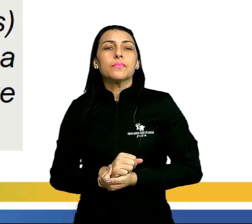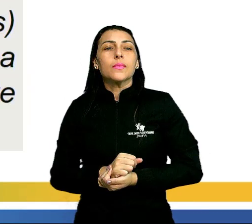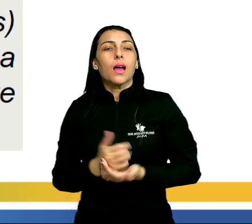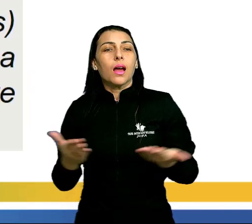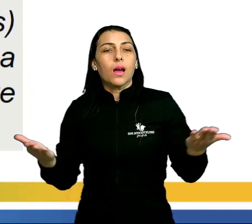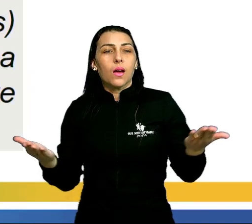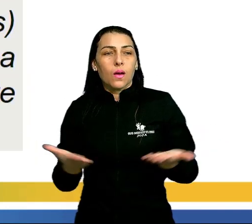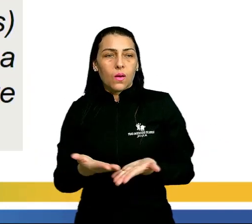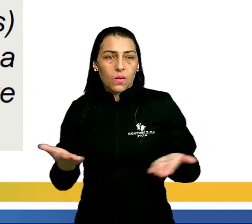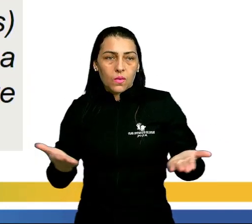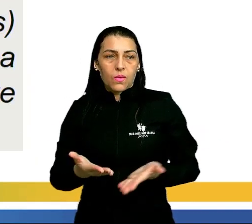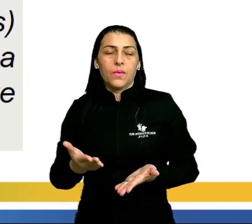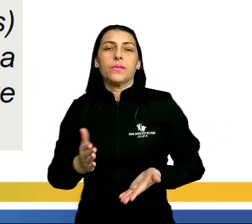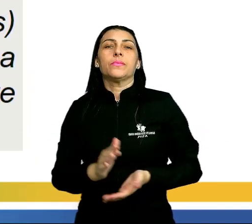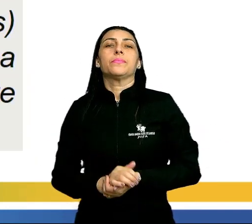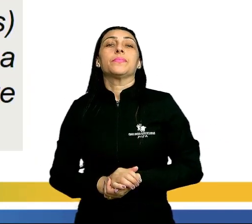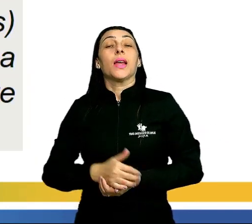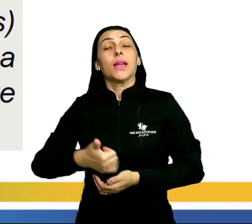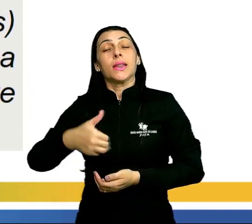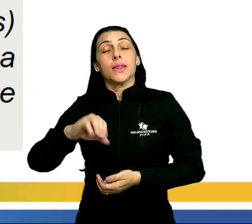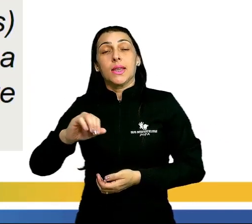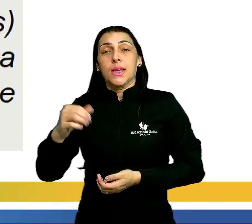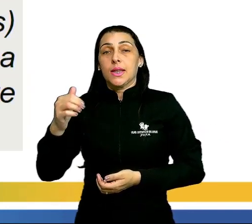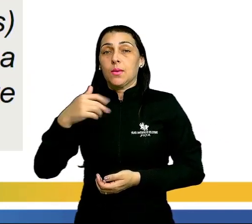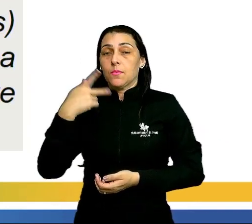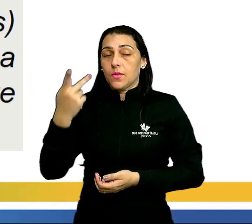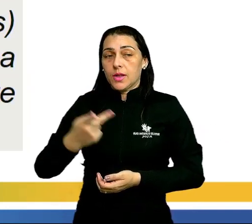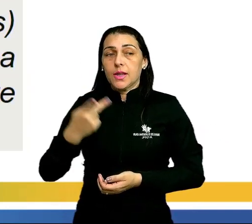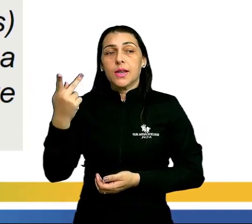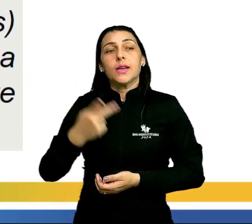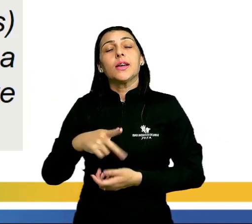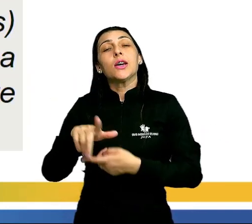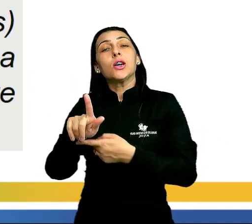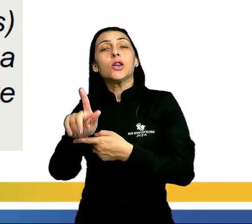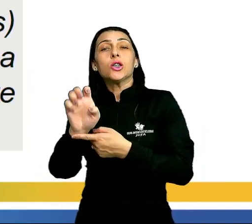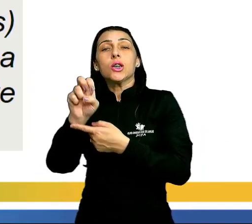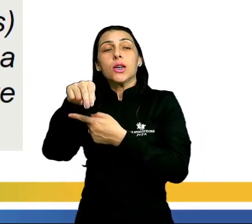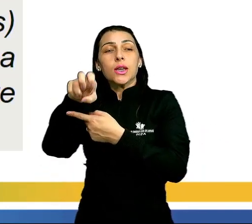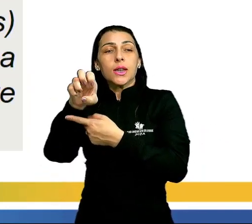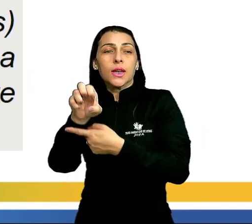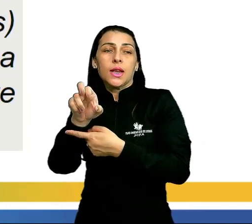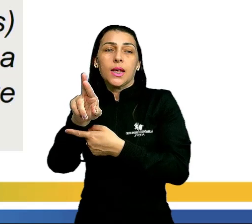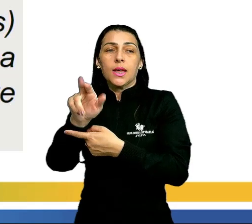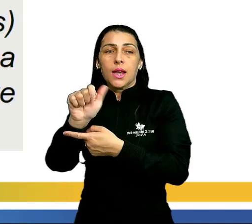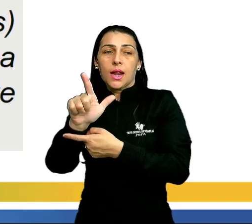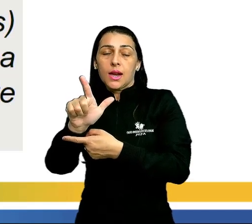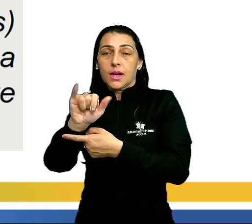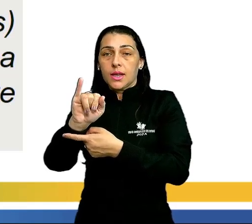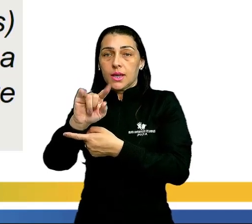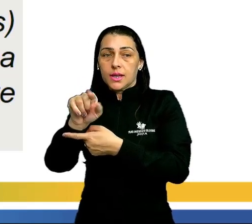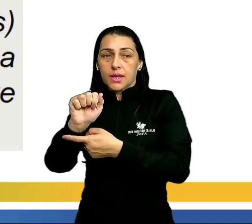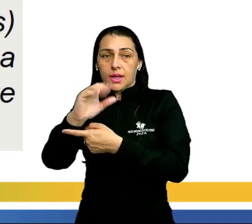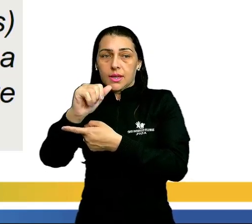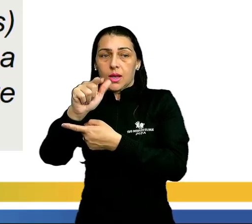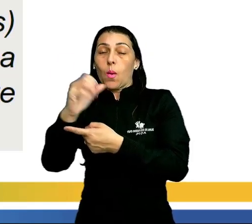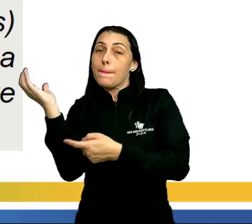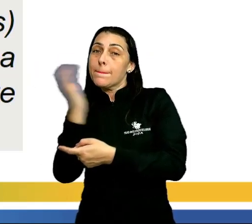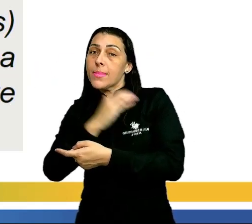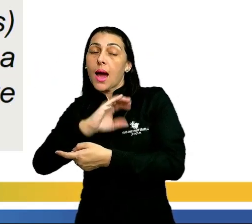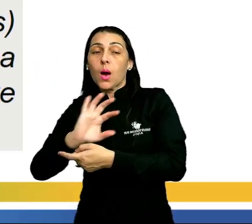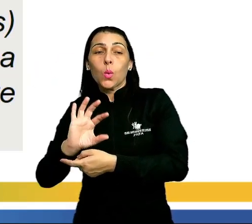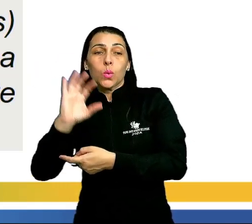Agora nós temos uma décima falácia, a da generalização apressada. Ocorre quando uma conclusão